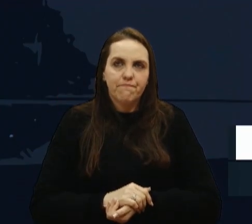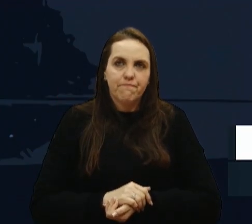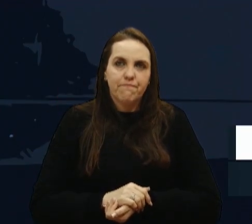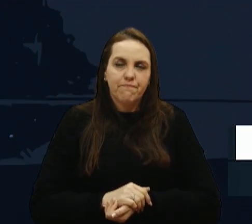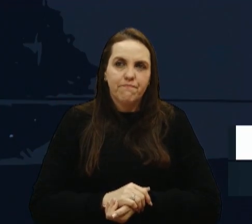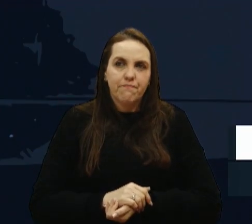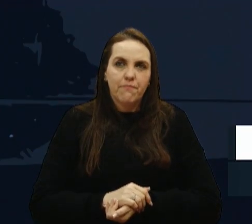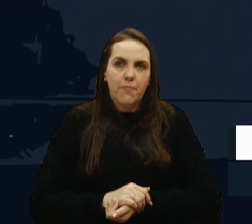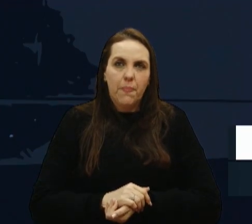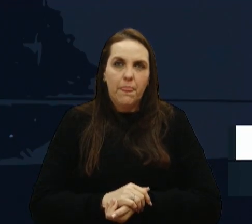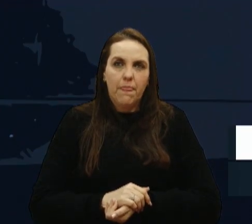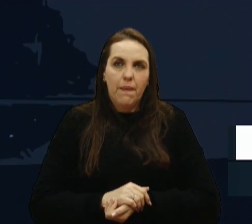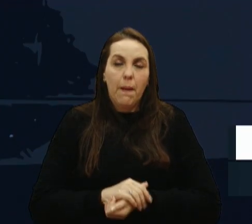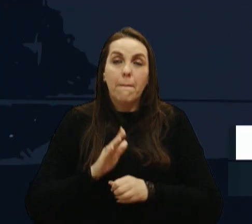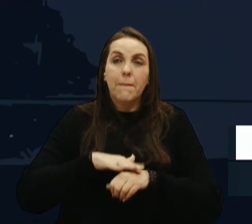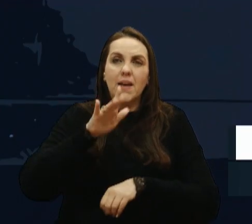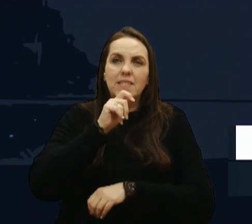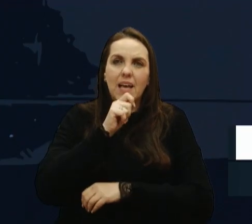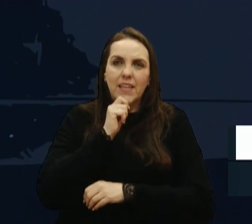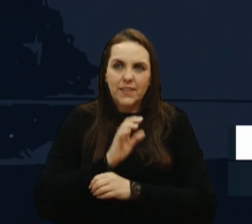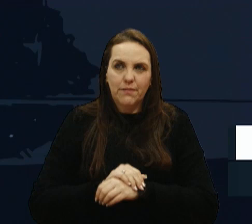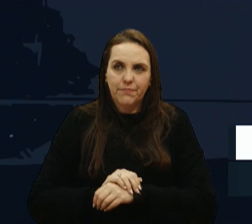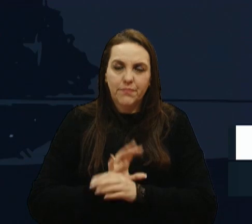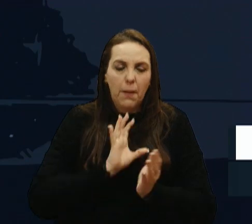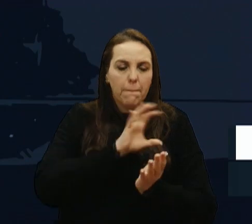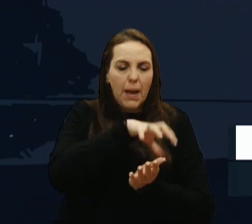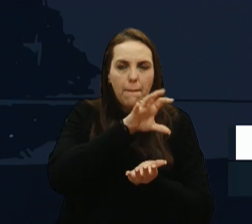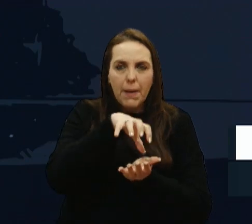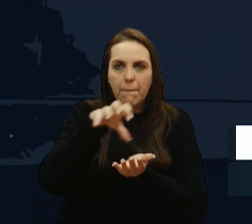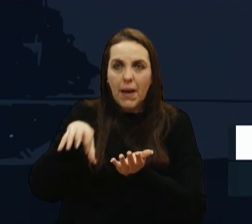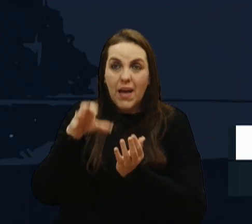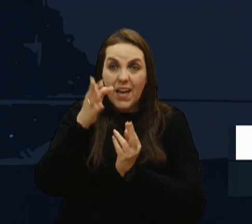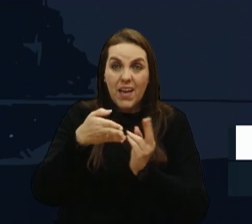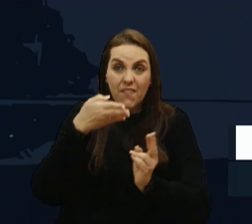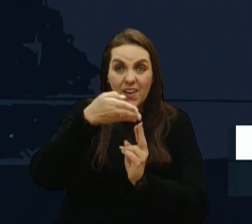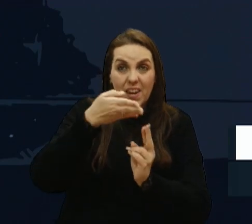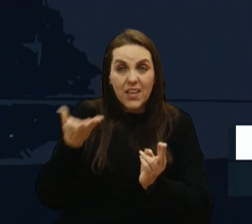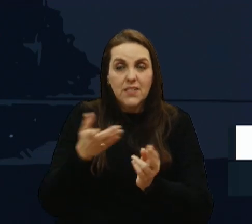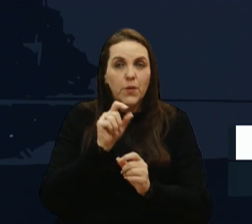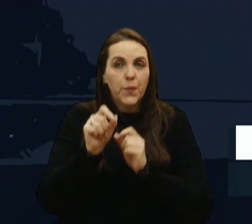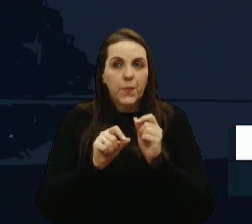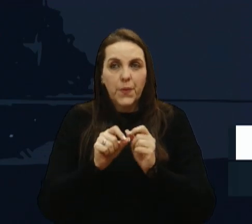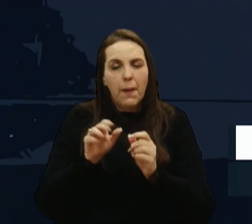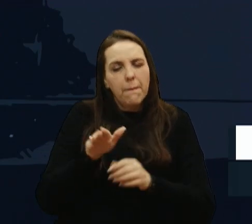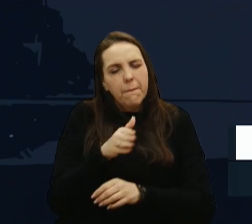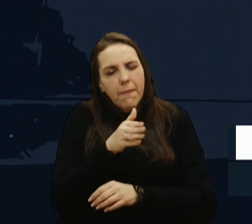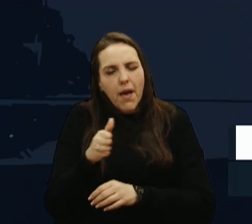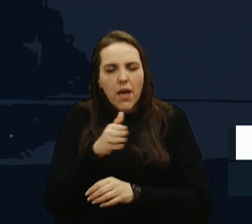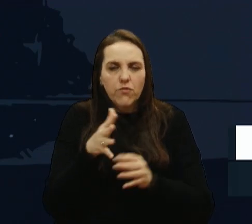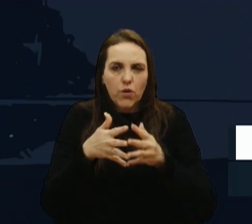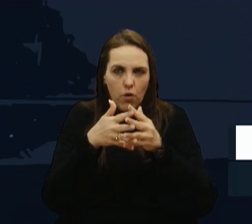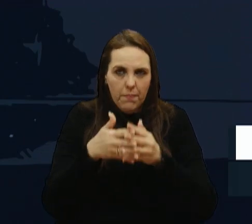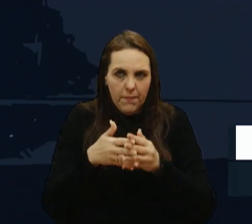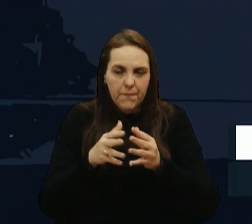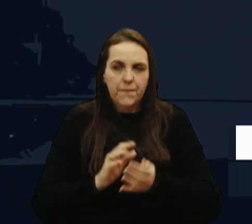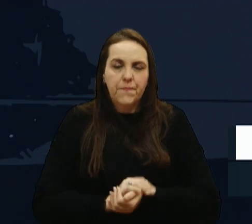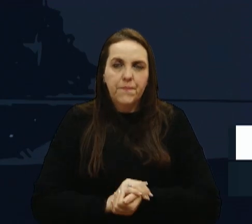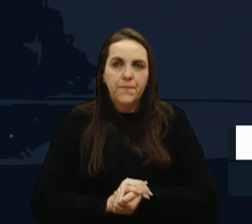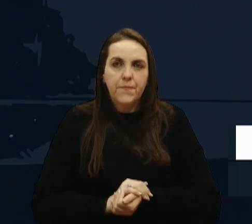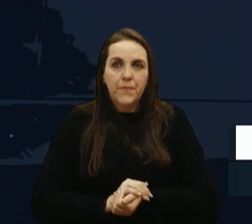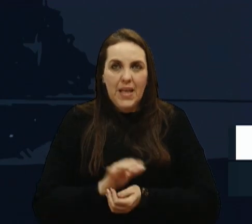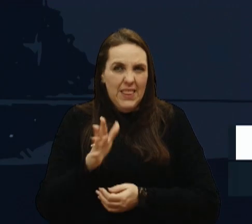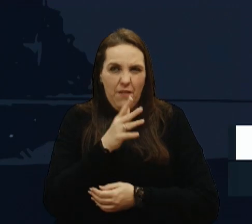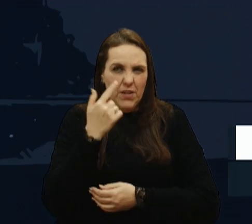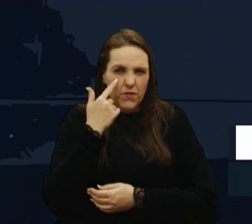E mais do que isso, unidades referenciadas que fazem parte da média complexidade. Olha só, talvez vocês